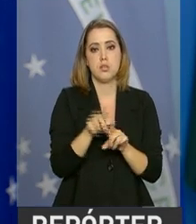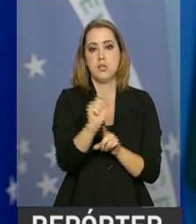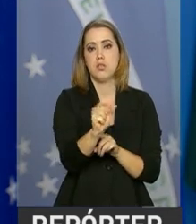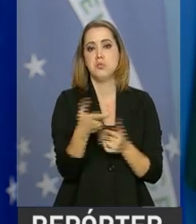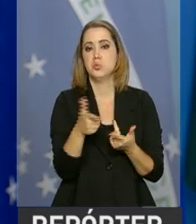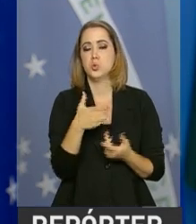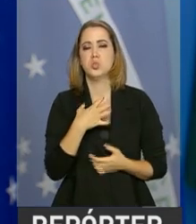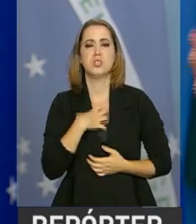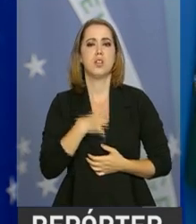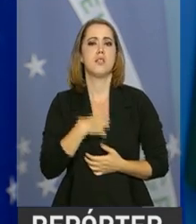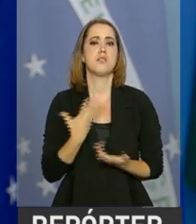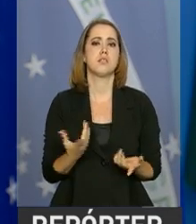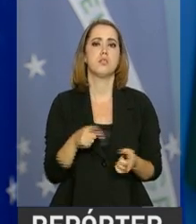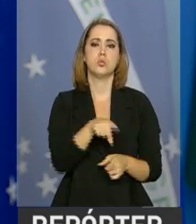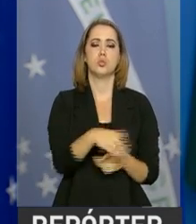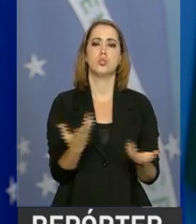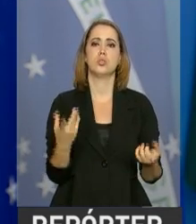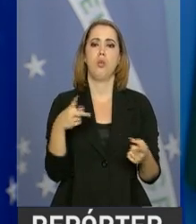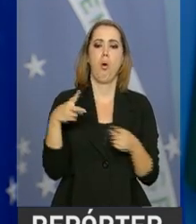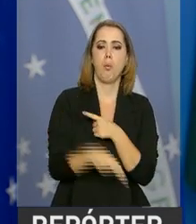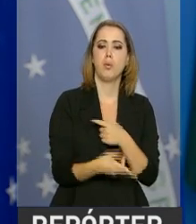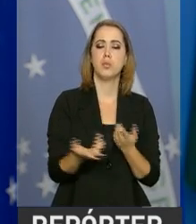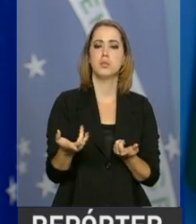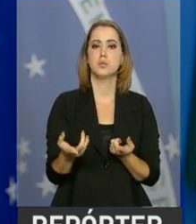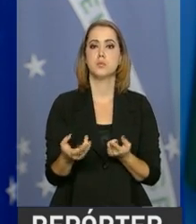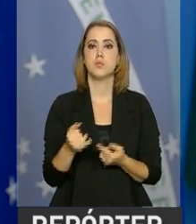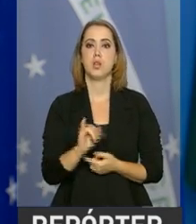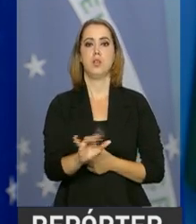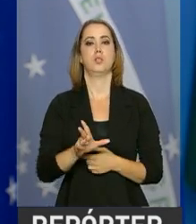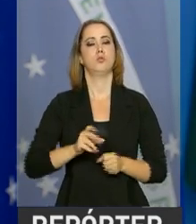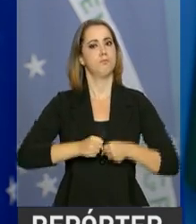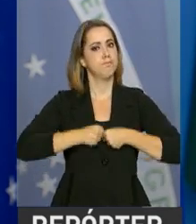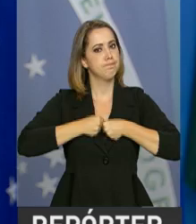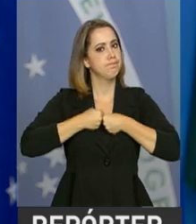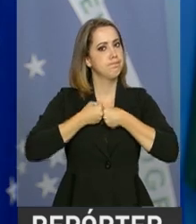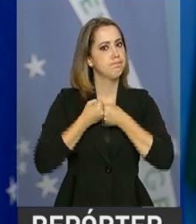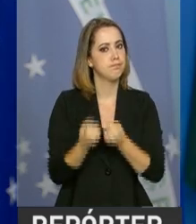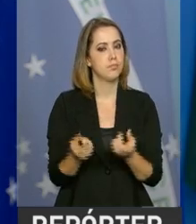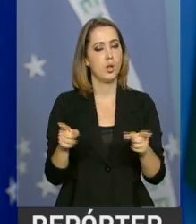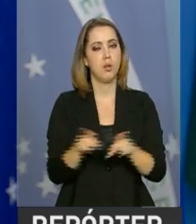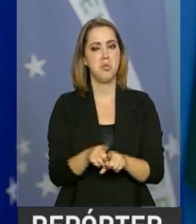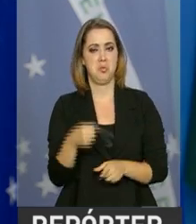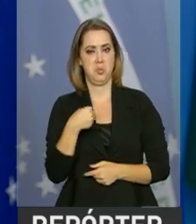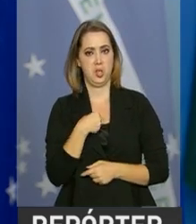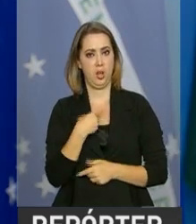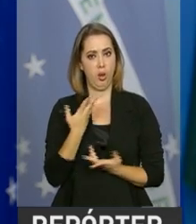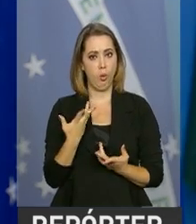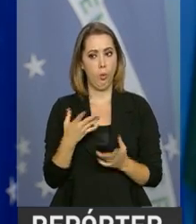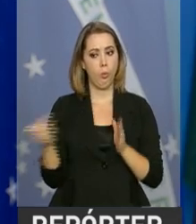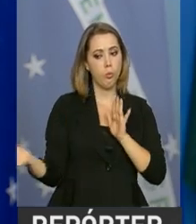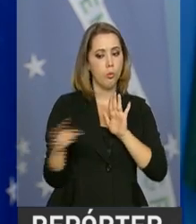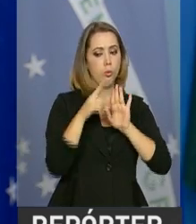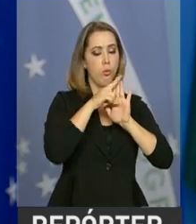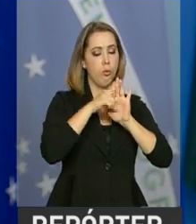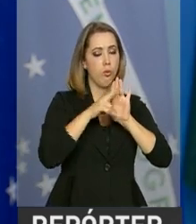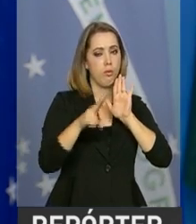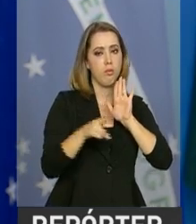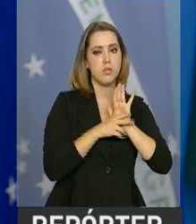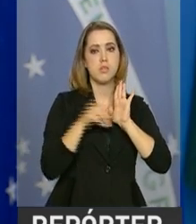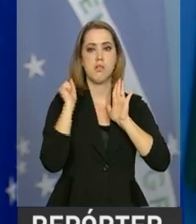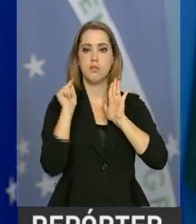sentido teria restrição se não tivéssemos coragem para que que eu vou mexer na questão da